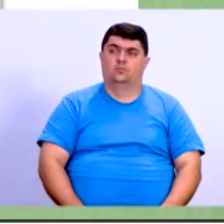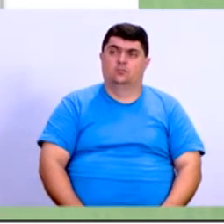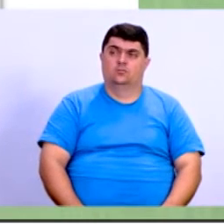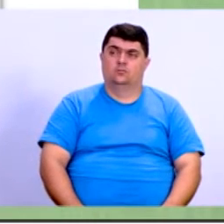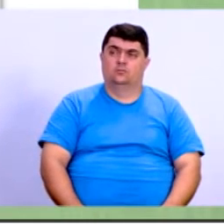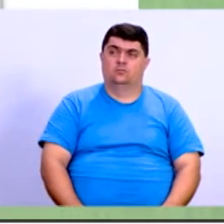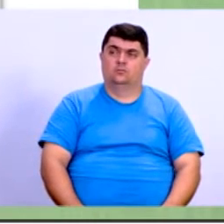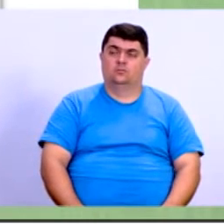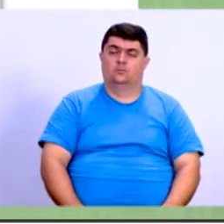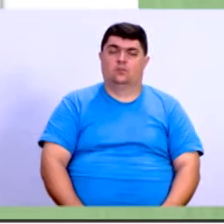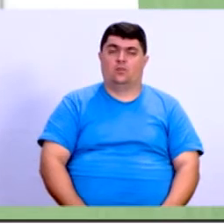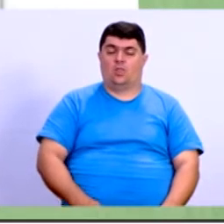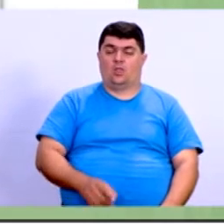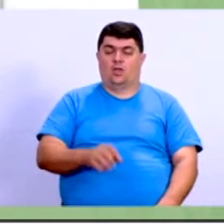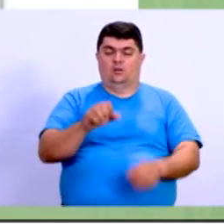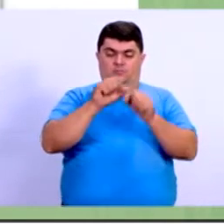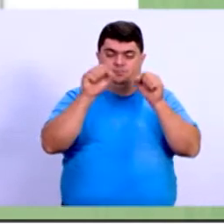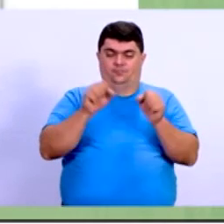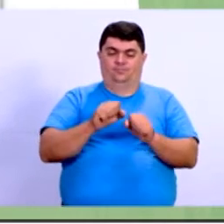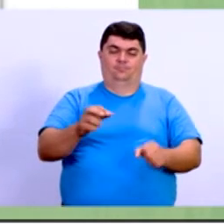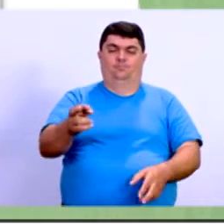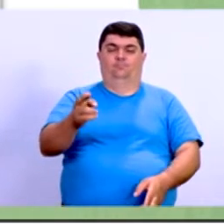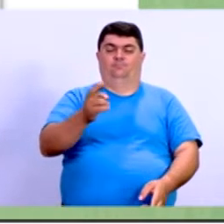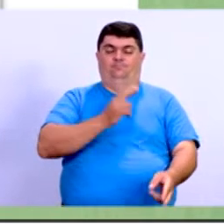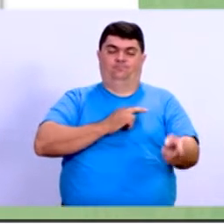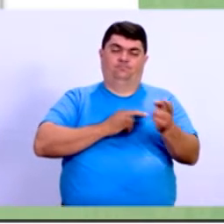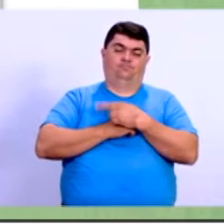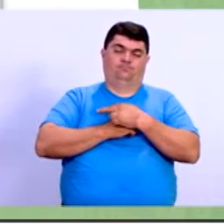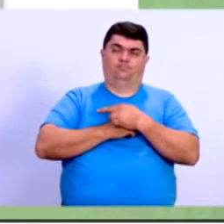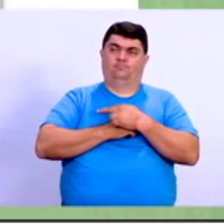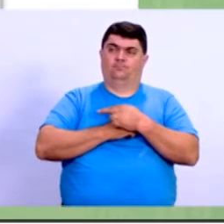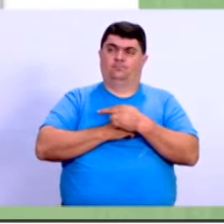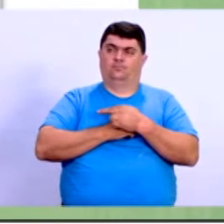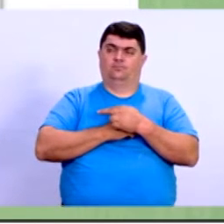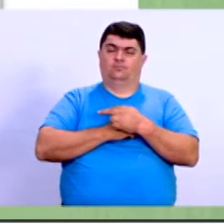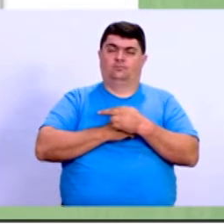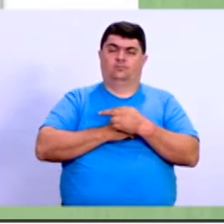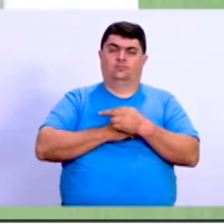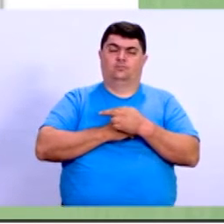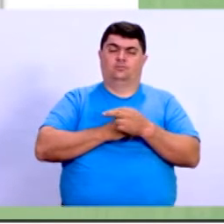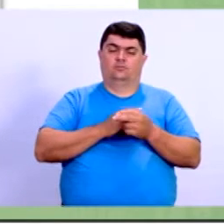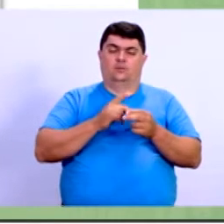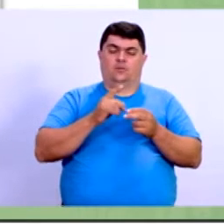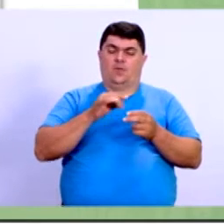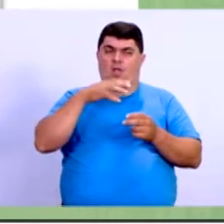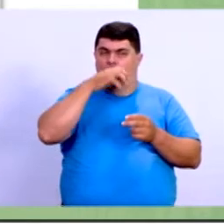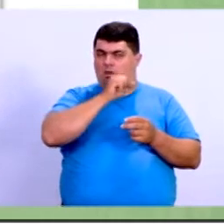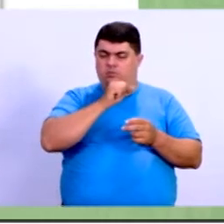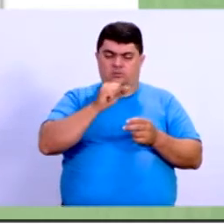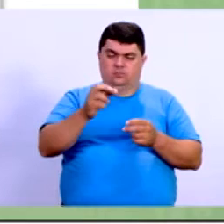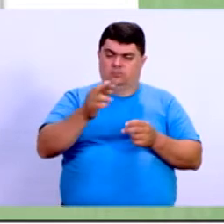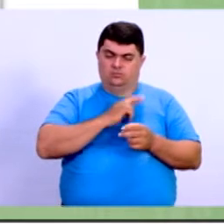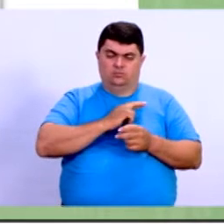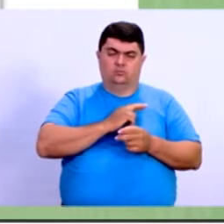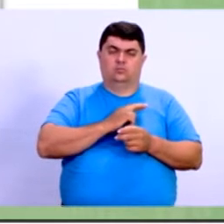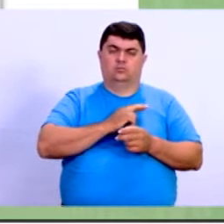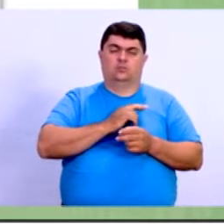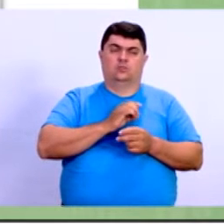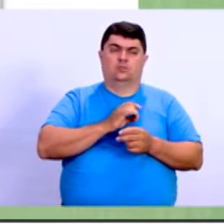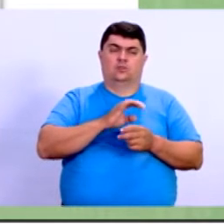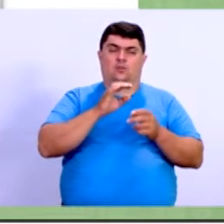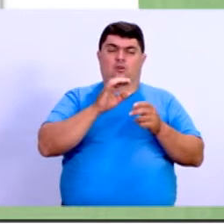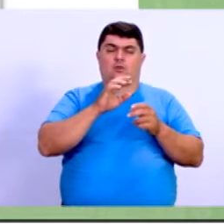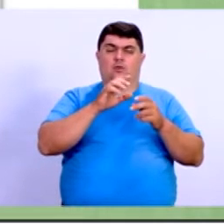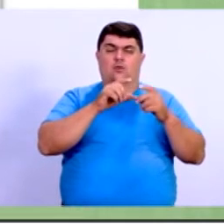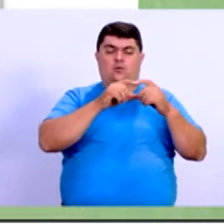O sistema ele responde com na tela de solicitação de empréstimo. Ou seja, ele joga lá